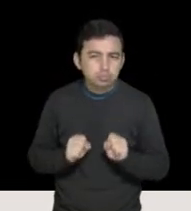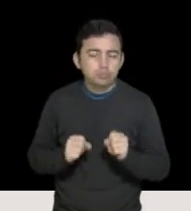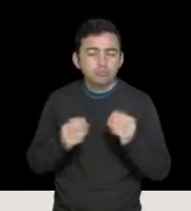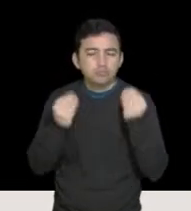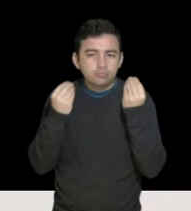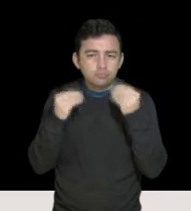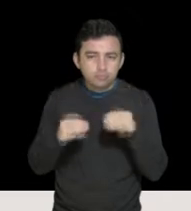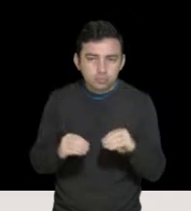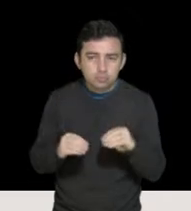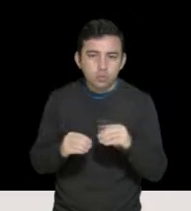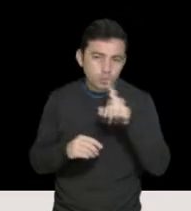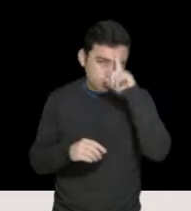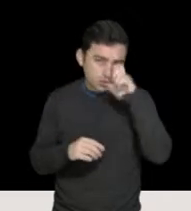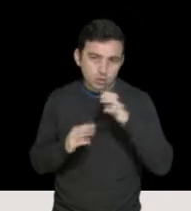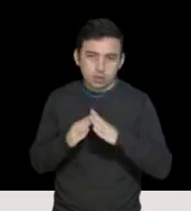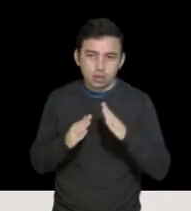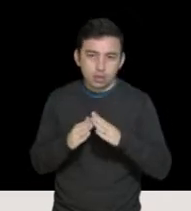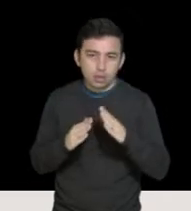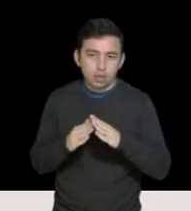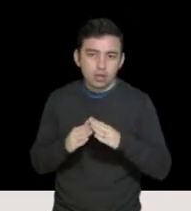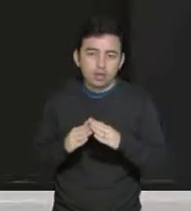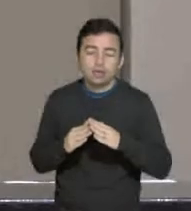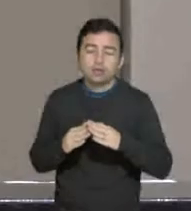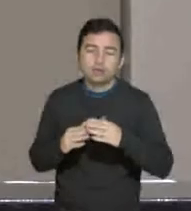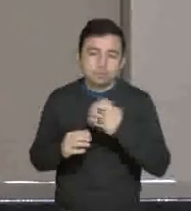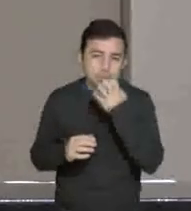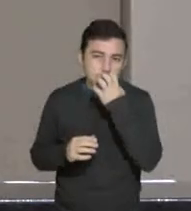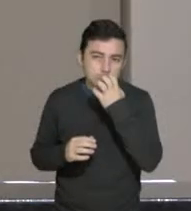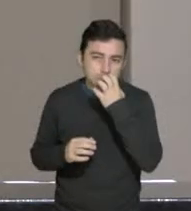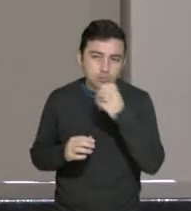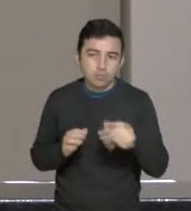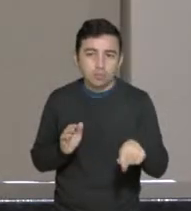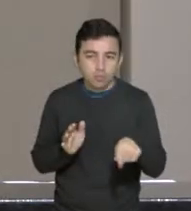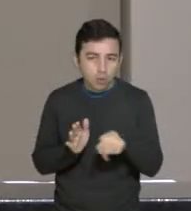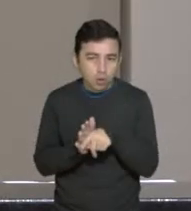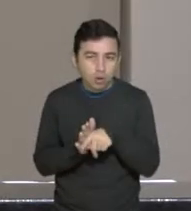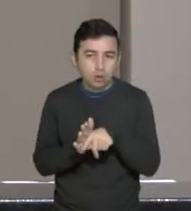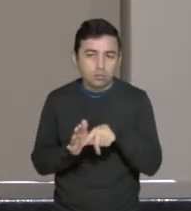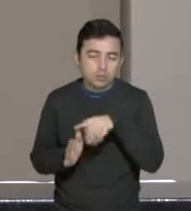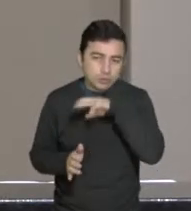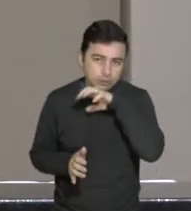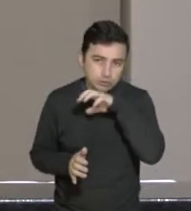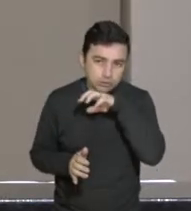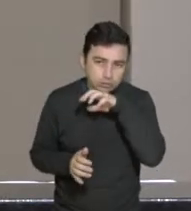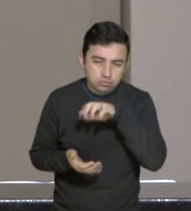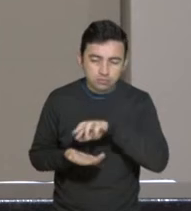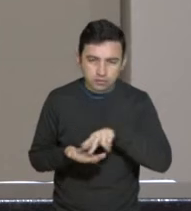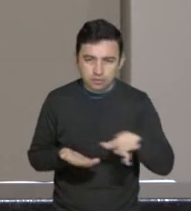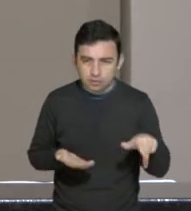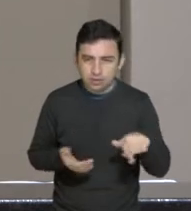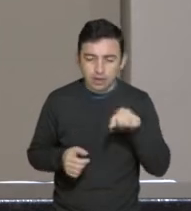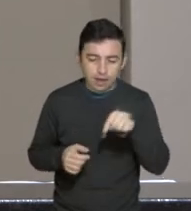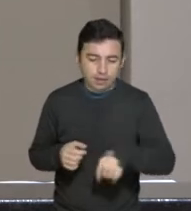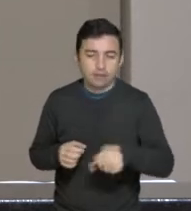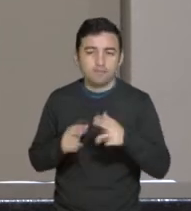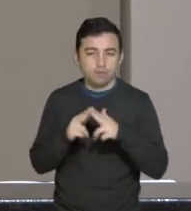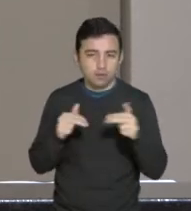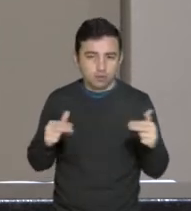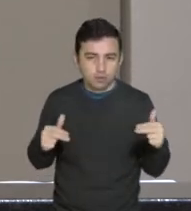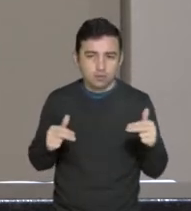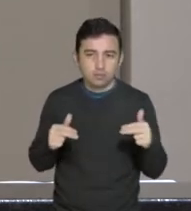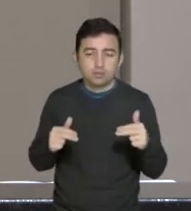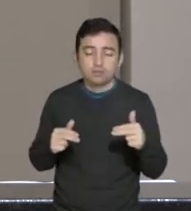de um hospital veterinário na Grande Florianópolis. Em discussão, não havendo quem queira discuti-lo,